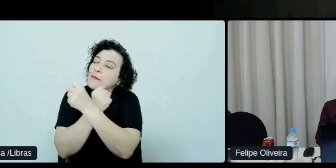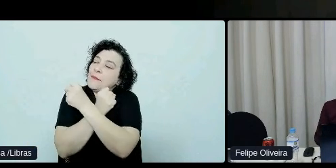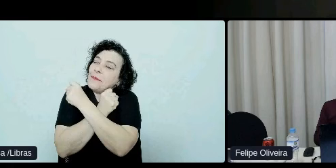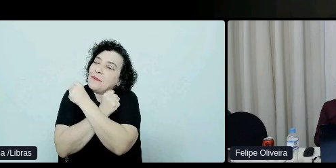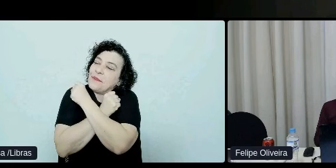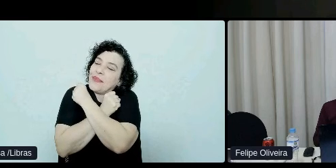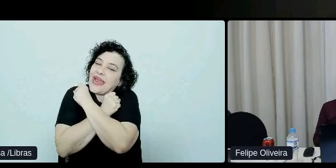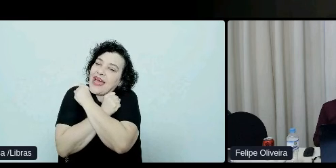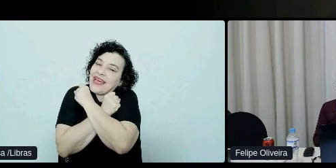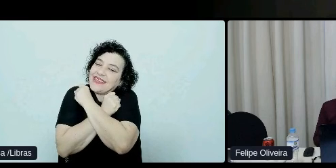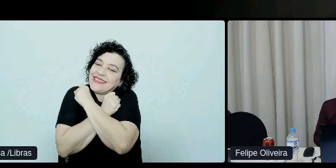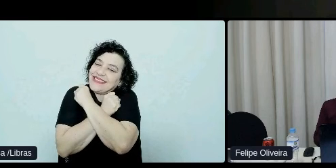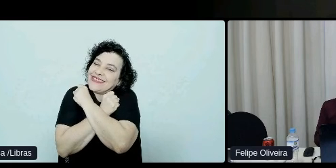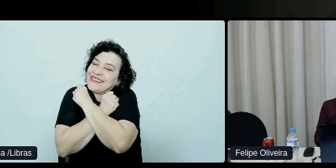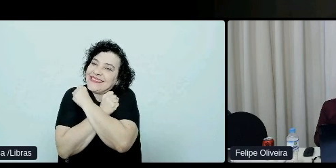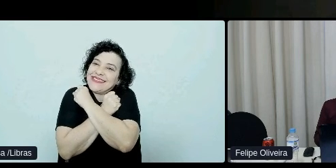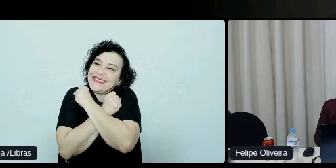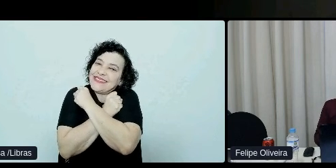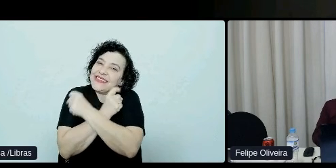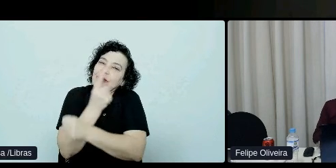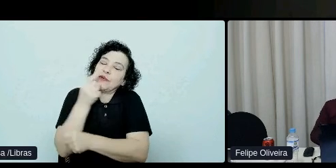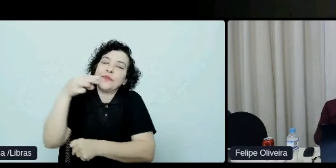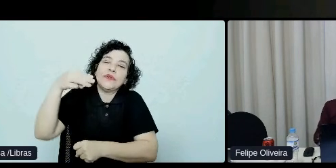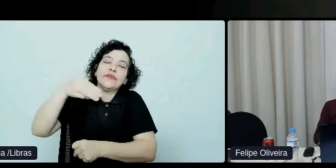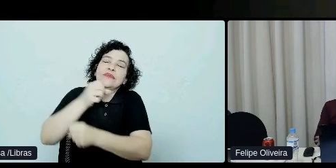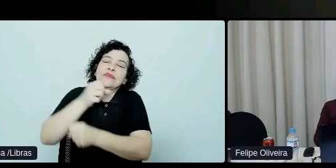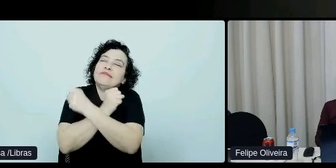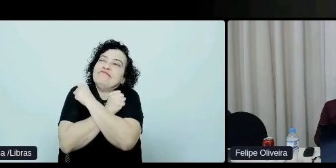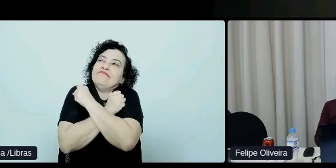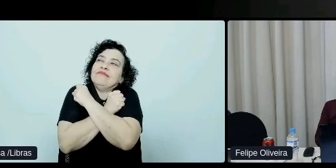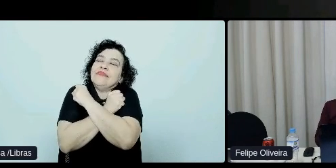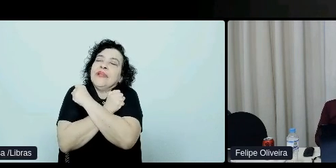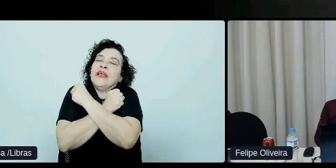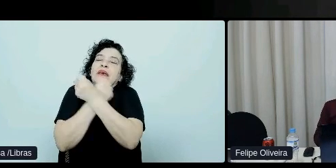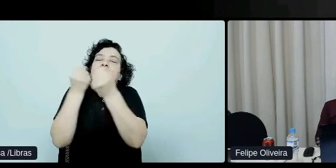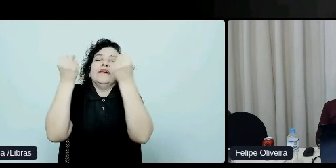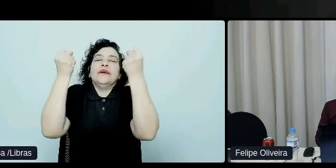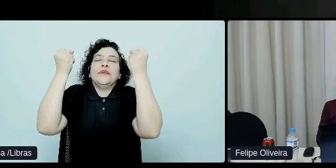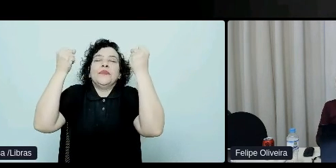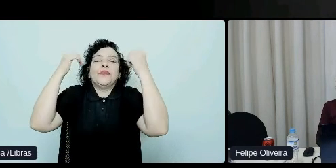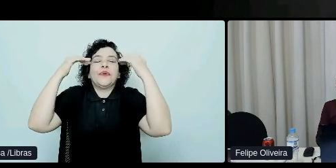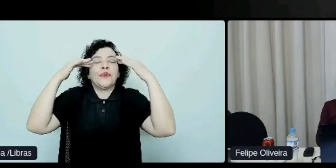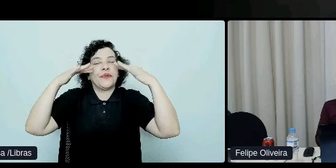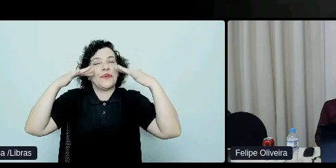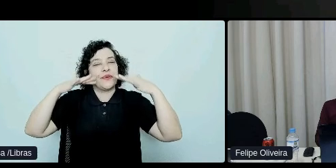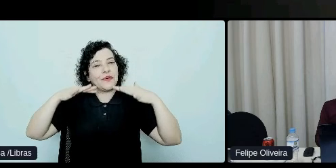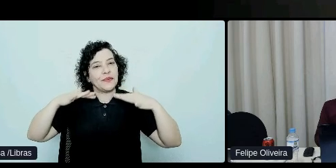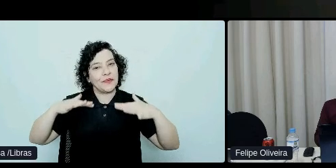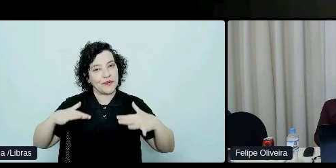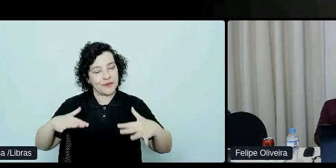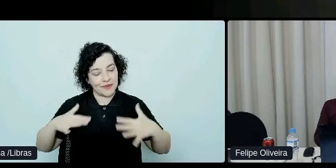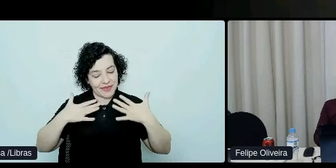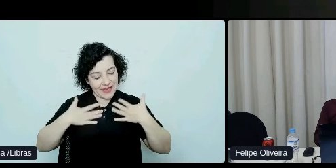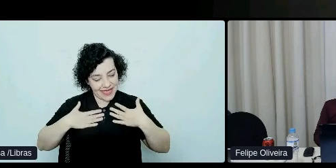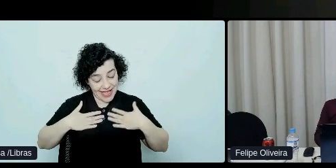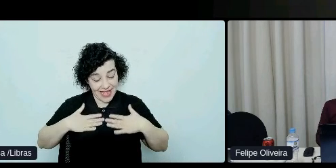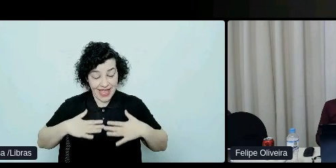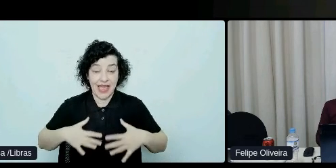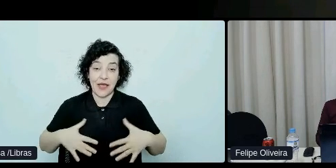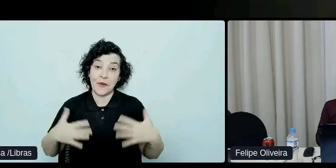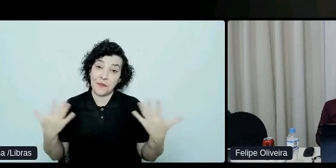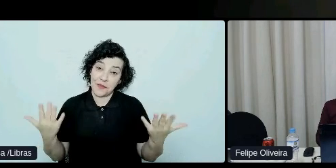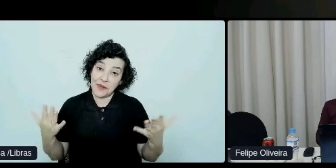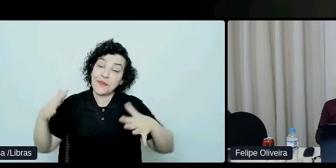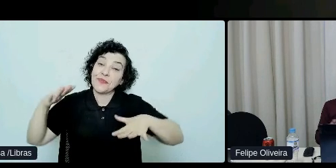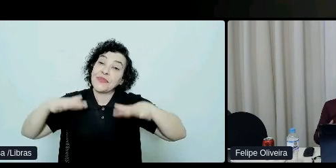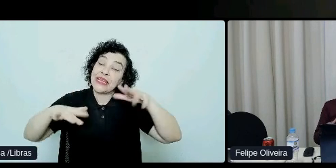minuto. Um abraço ali de 1 minutinho já é o suficiente para deixar as coisas mais calmas. Às vezes, né, e pode